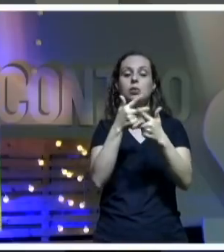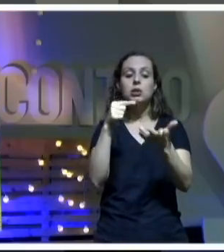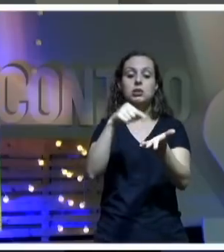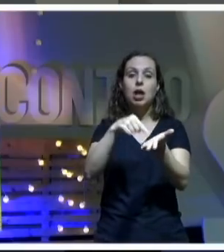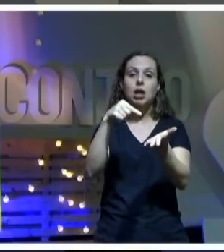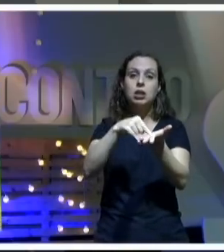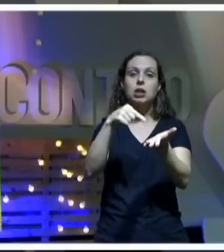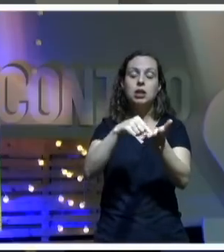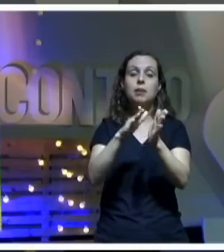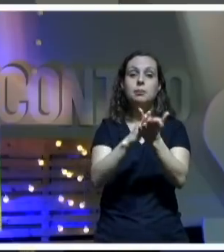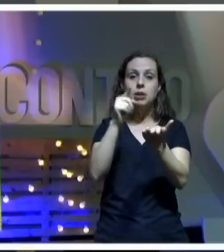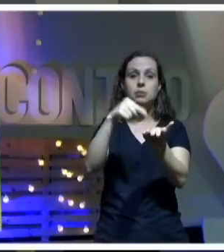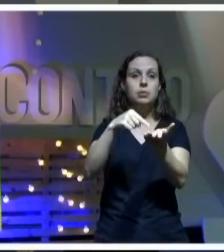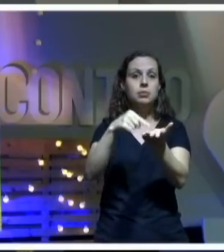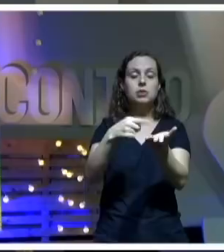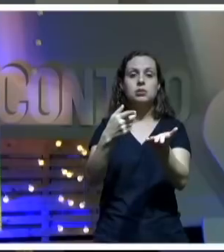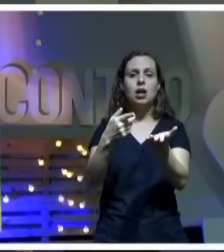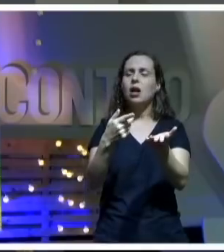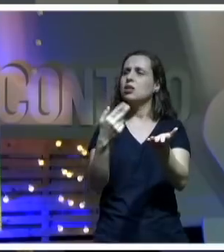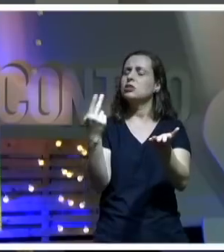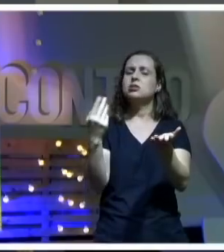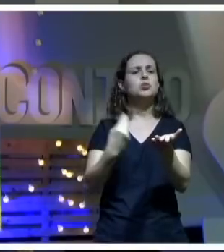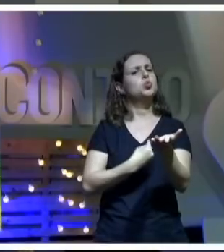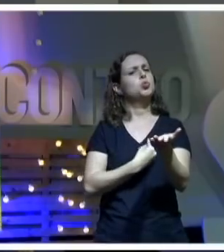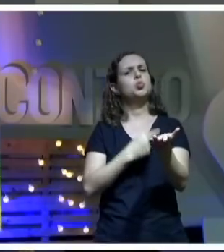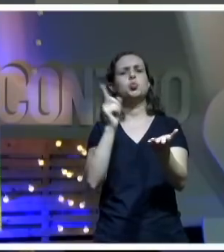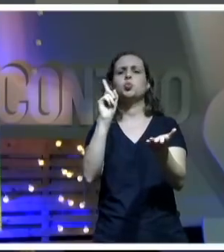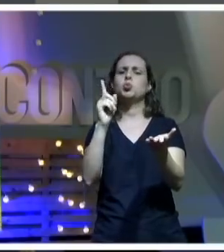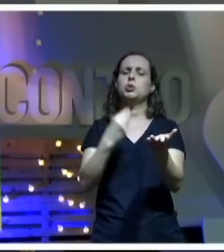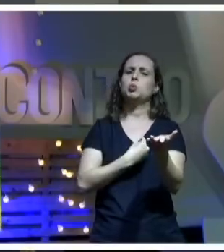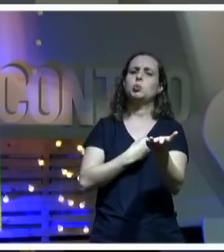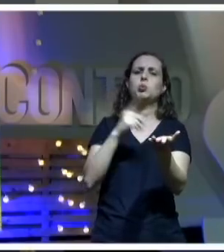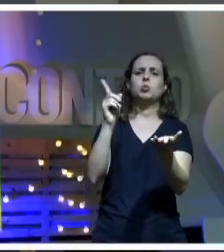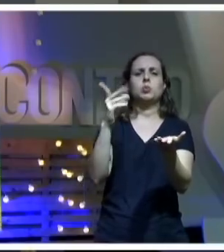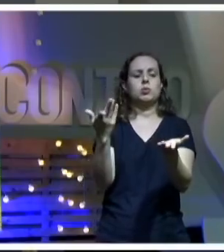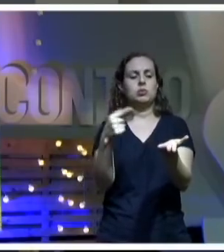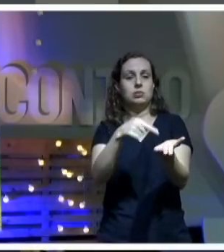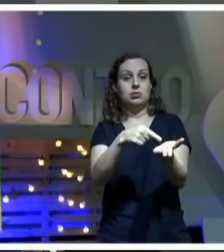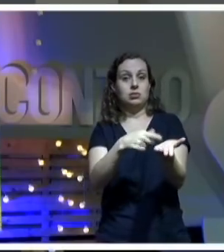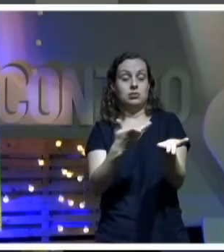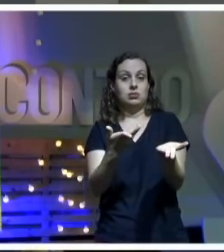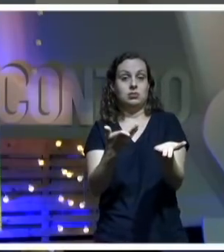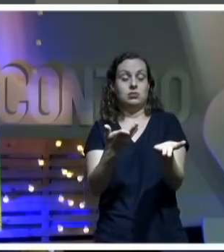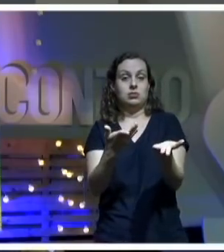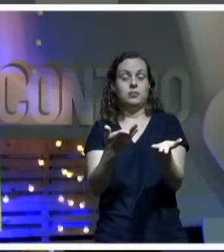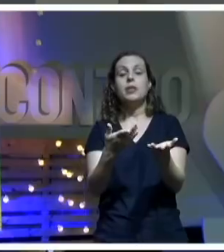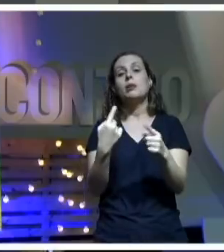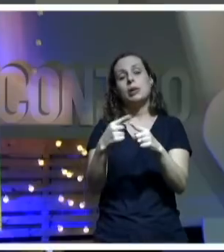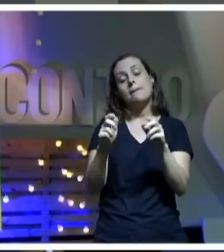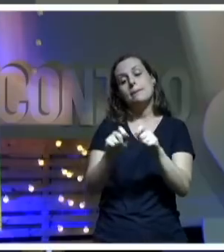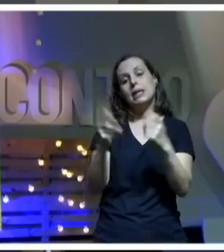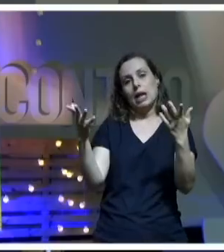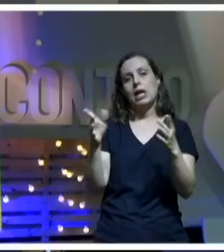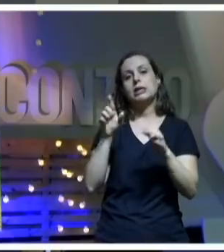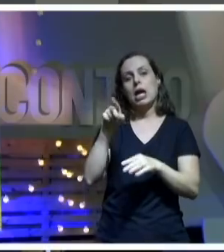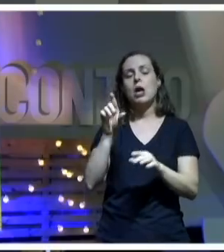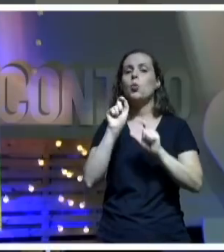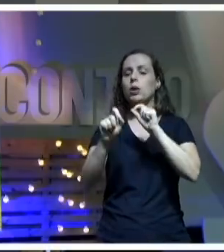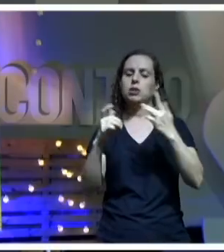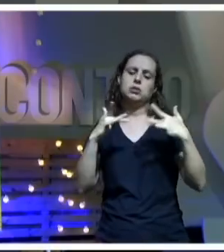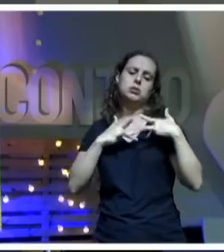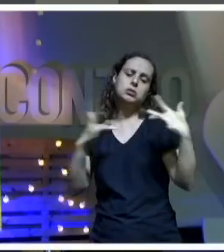favorecendo o pão foi aparecendo pão e quando viu todo mundo correu a um milagre na generosidade acabou